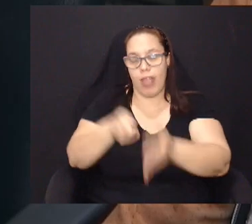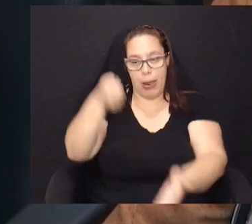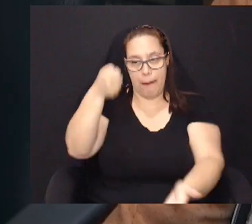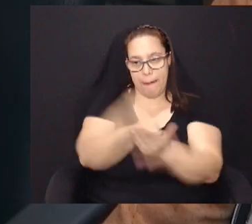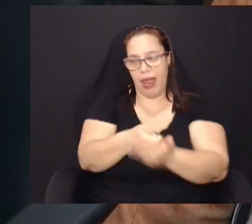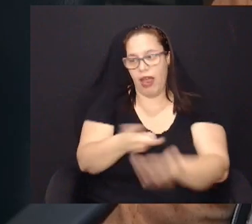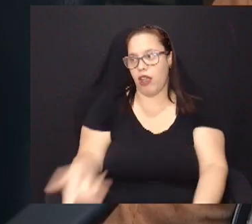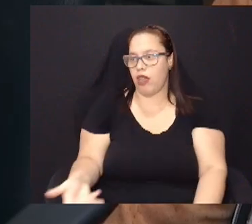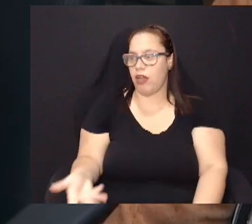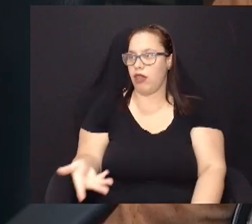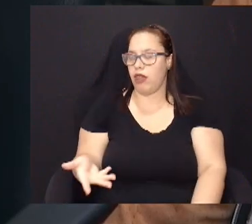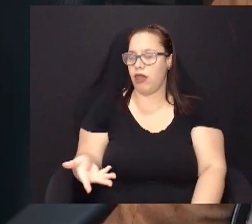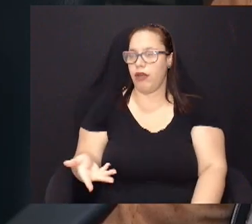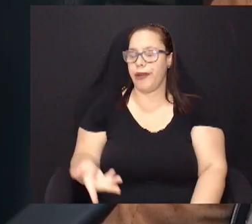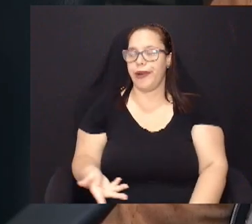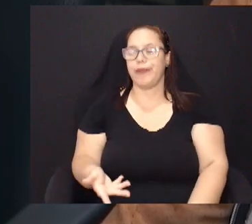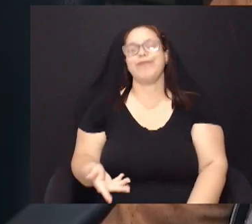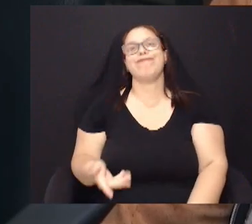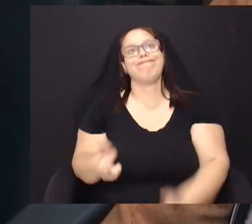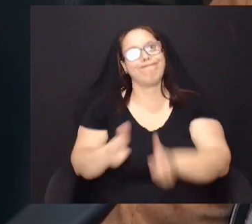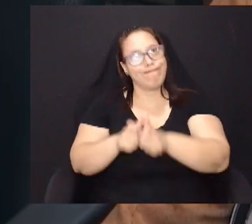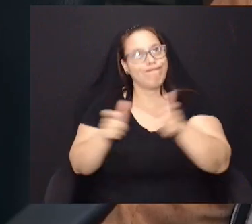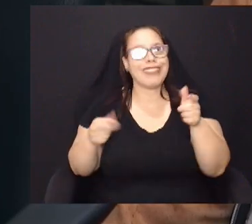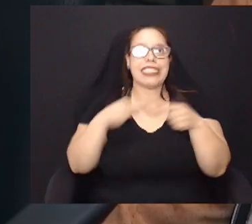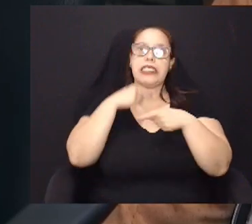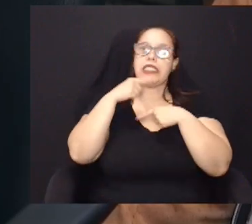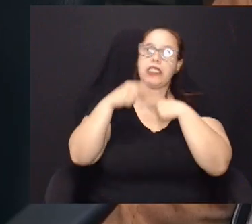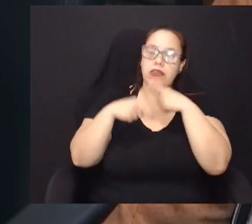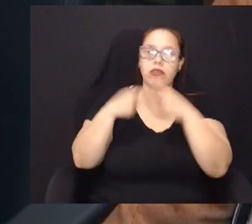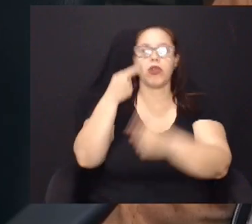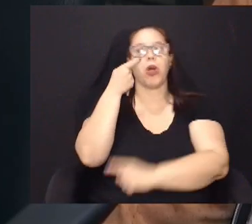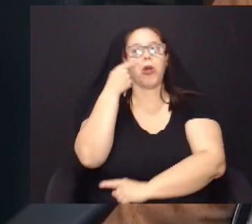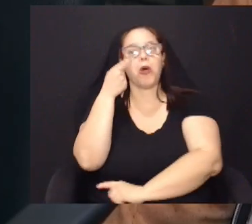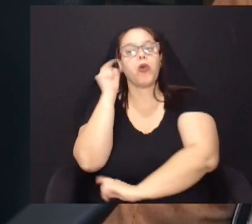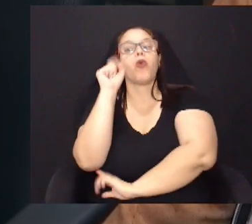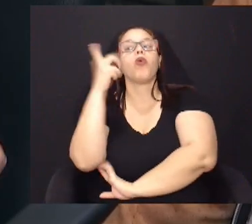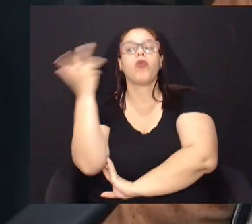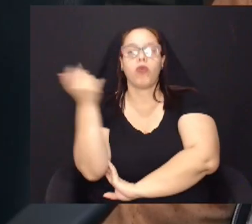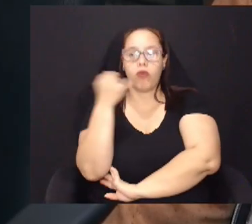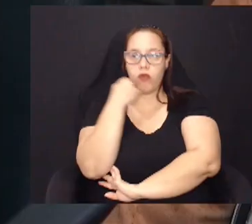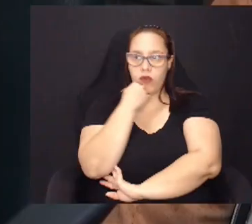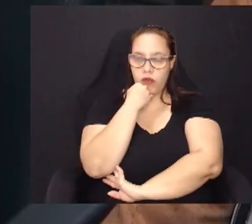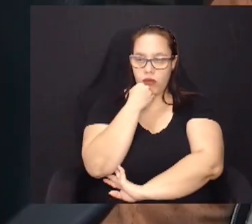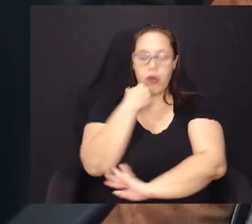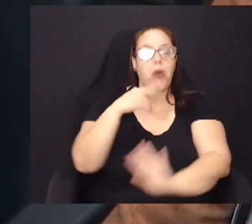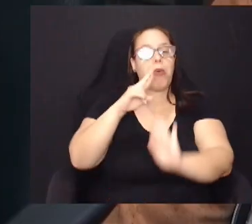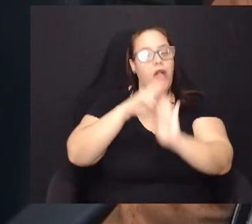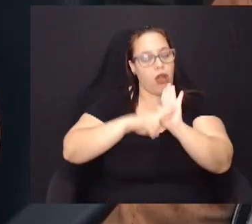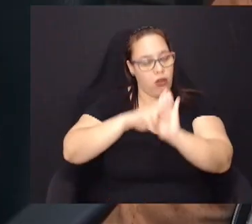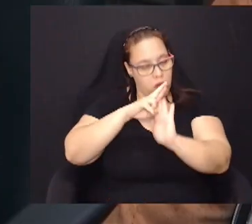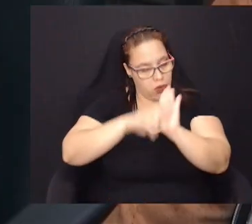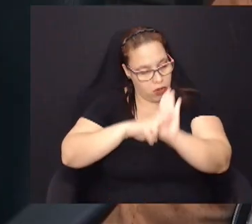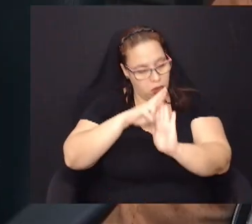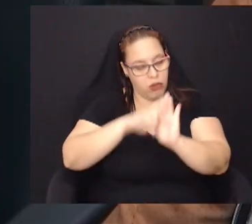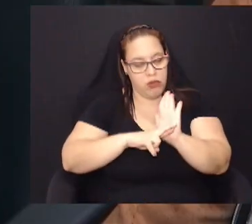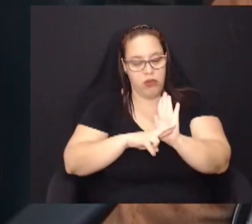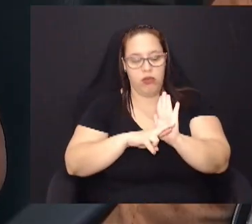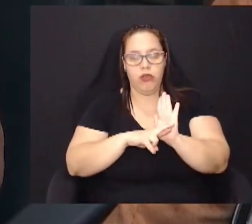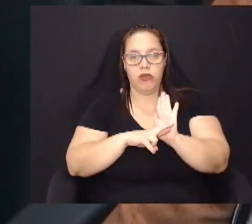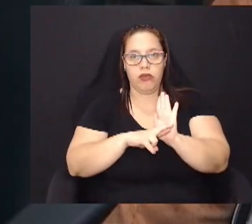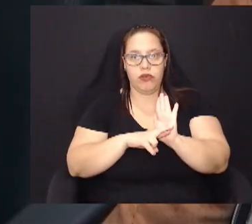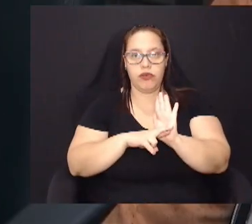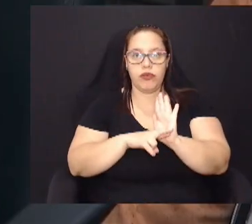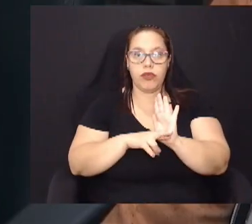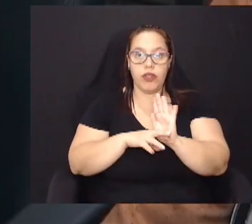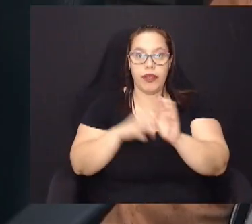que abre um grande precedente para a gente estar verificando, né, uma norma através daquele engenheiro